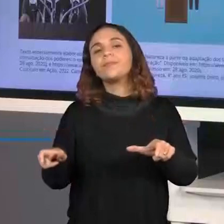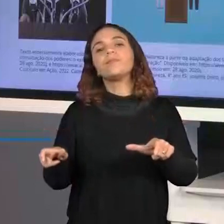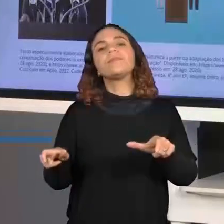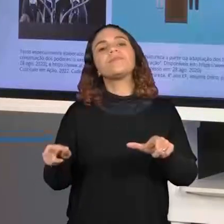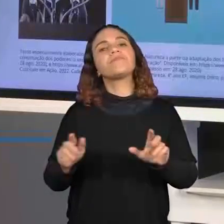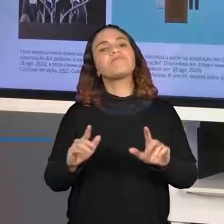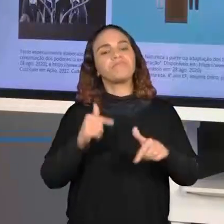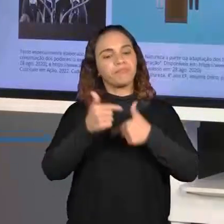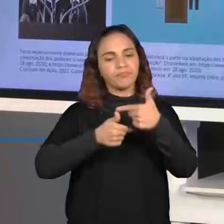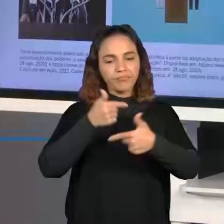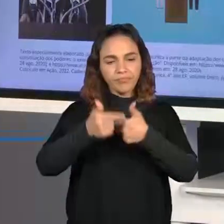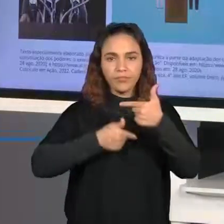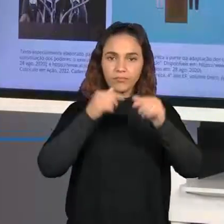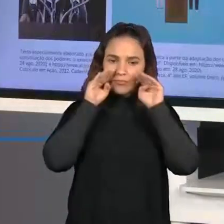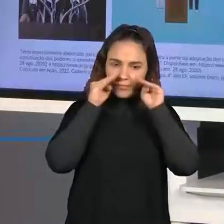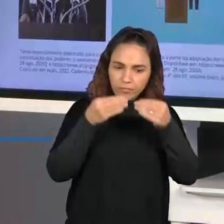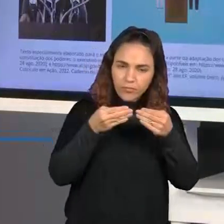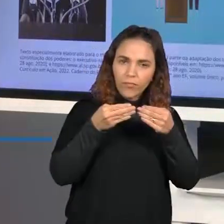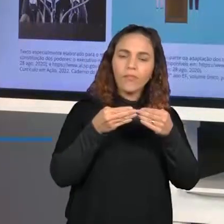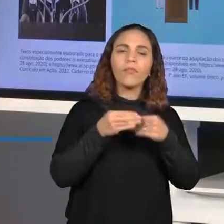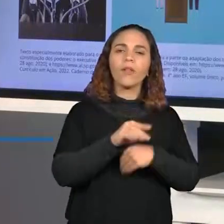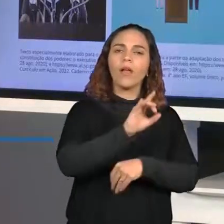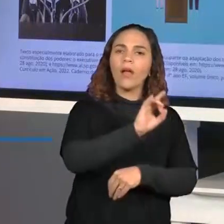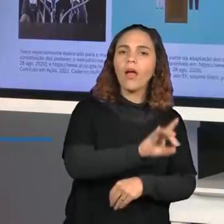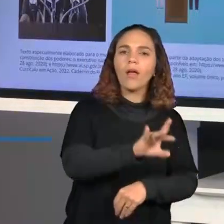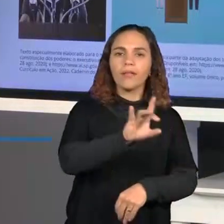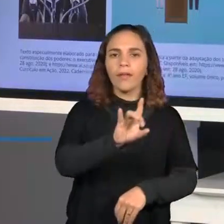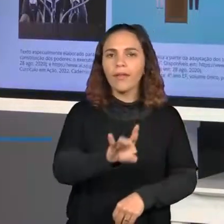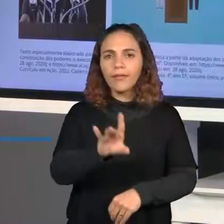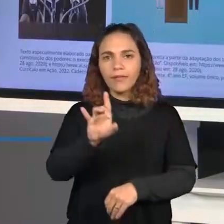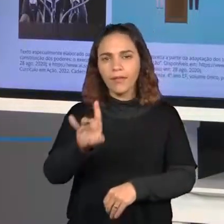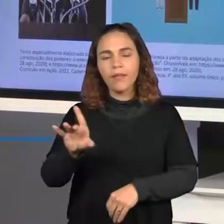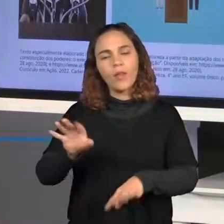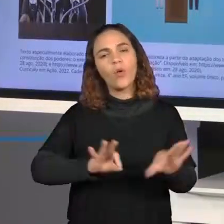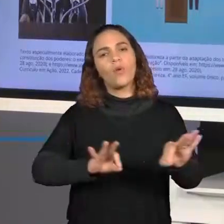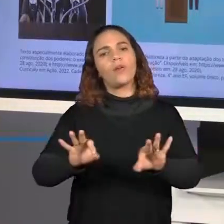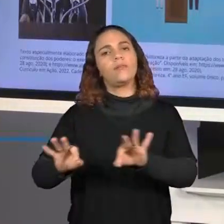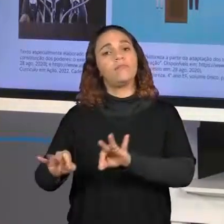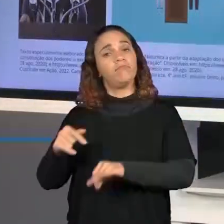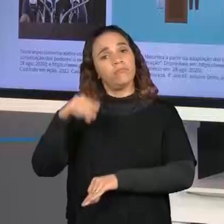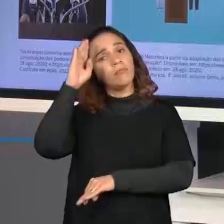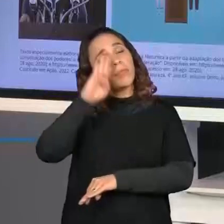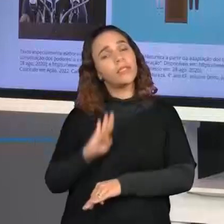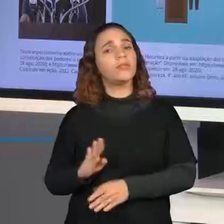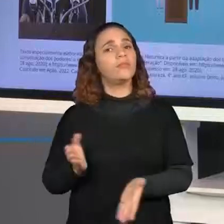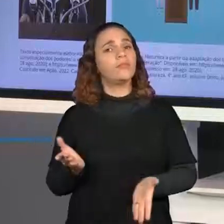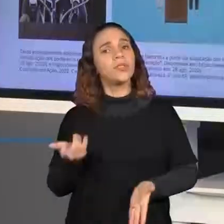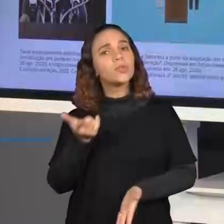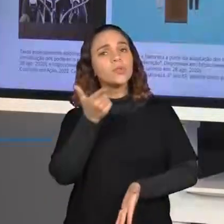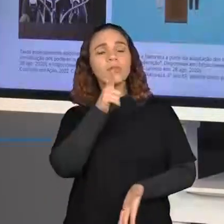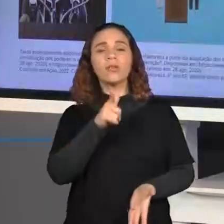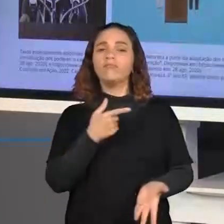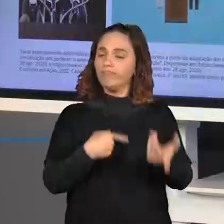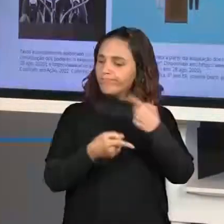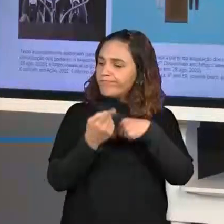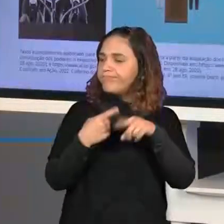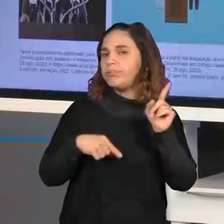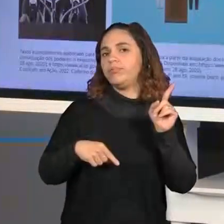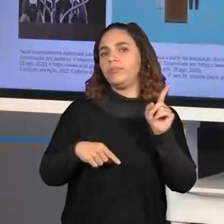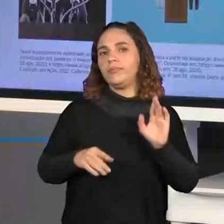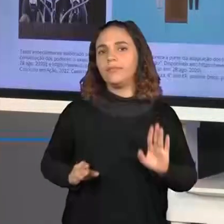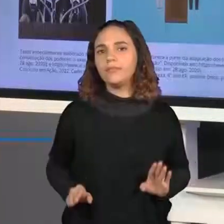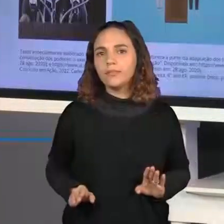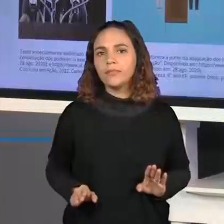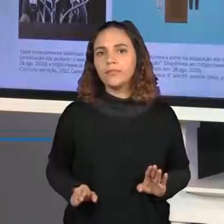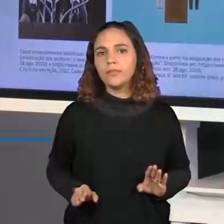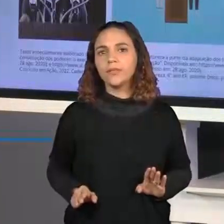funções determinadas que organizam aí a situação aí do Brasil para que o Brasil tenha o mínimo de organização.